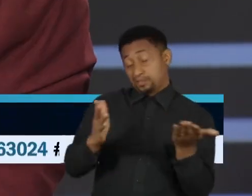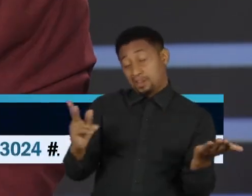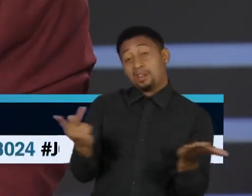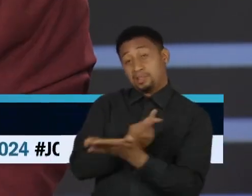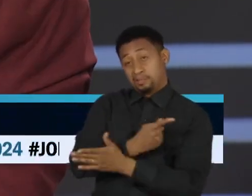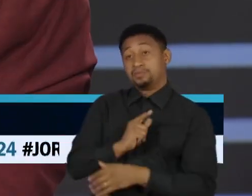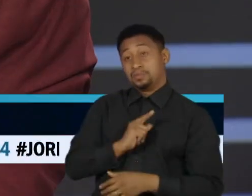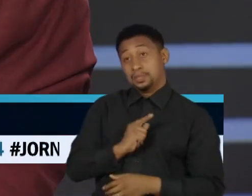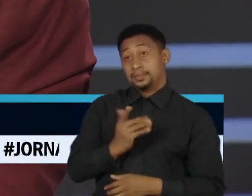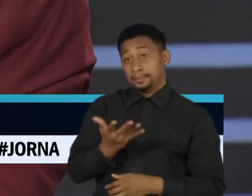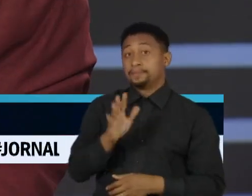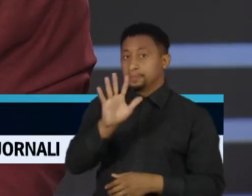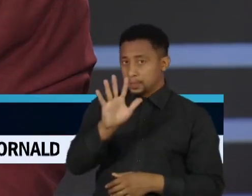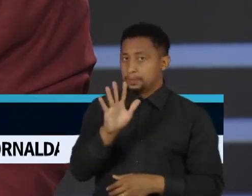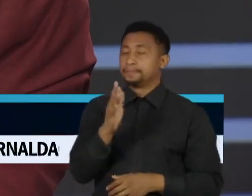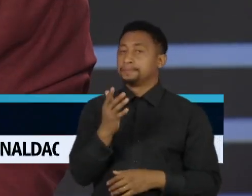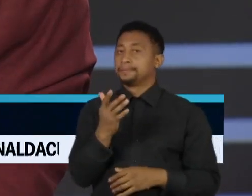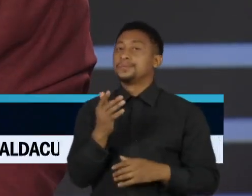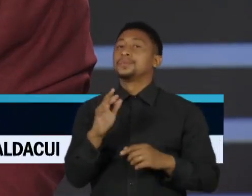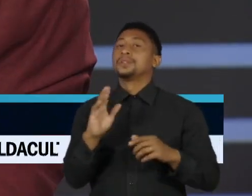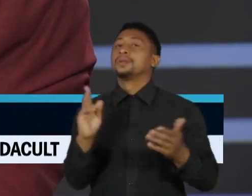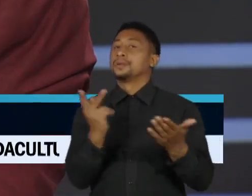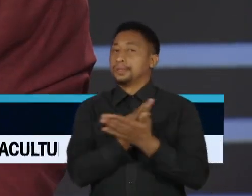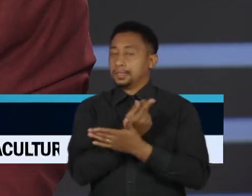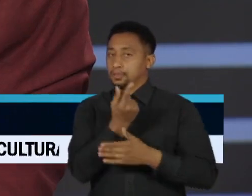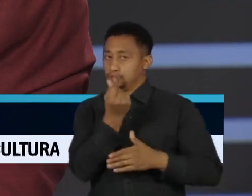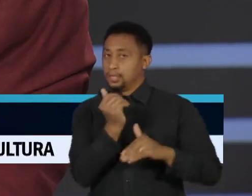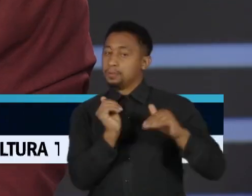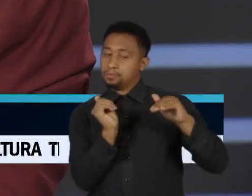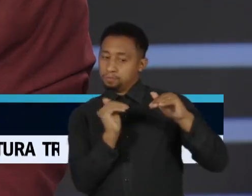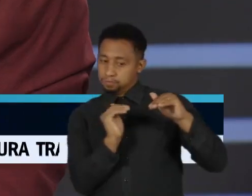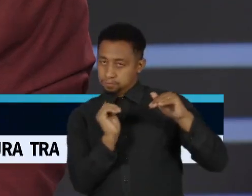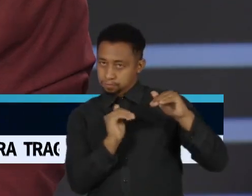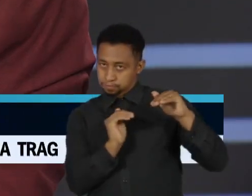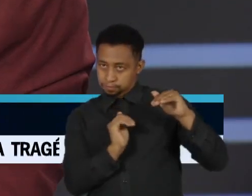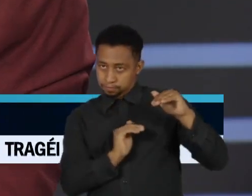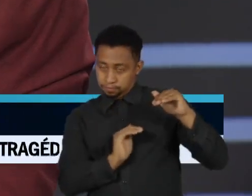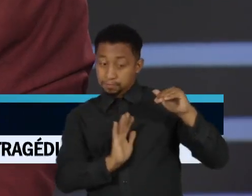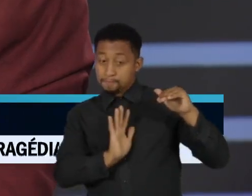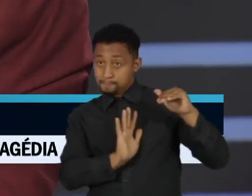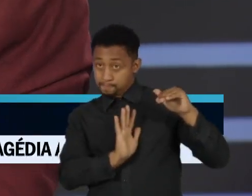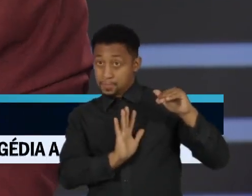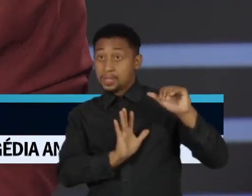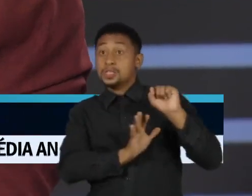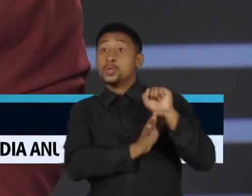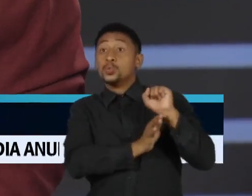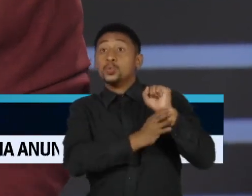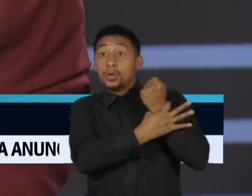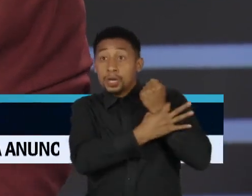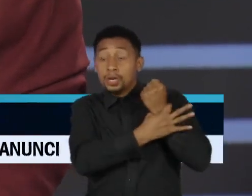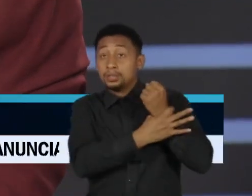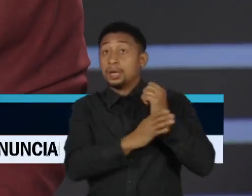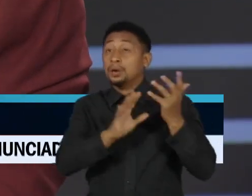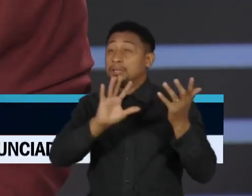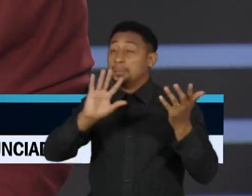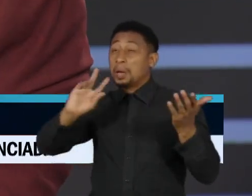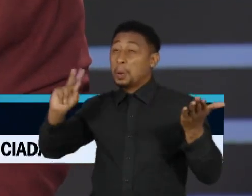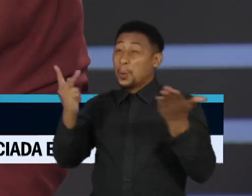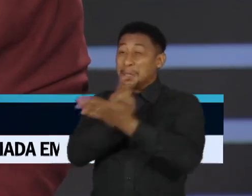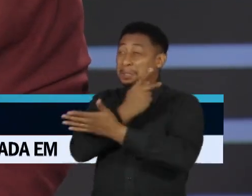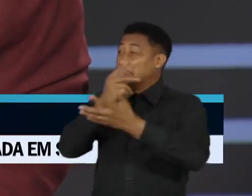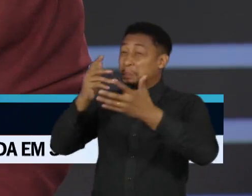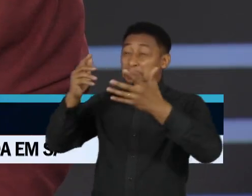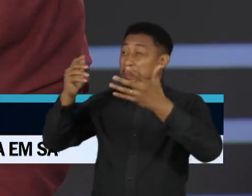de fundo que é um problema já identificado na democracia americana no século XIX, olha só quanto tempo, de